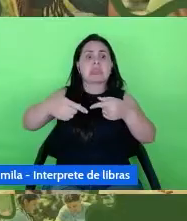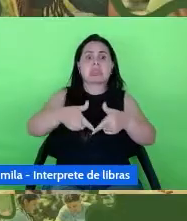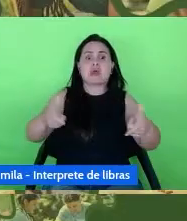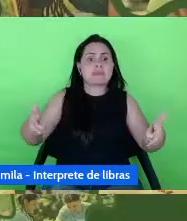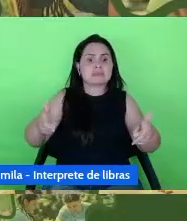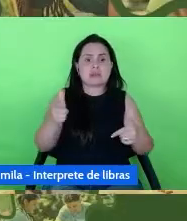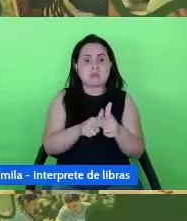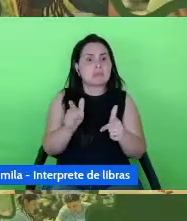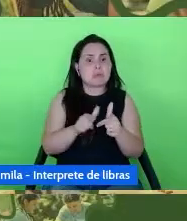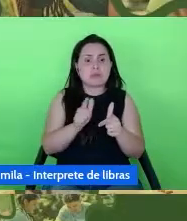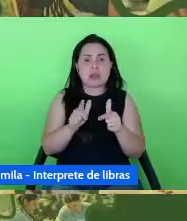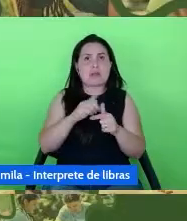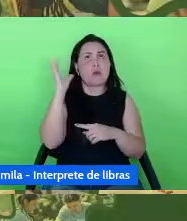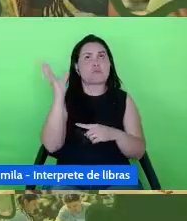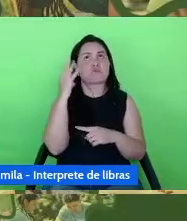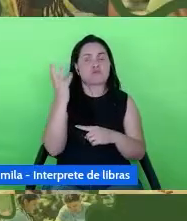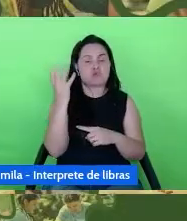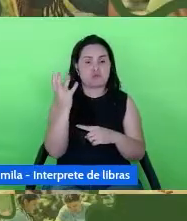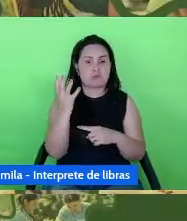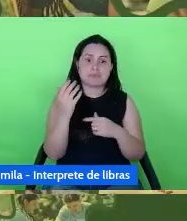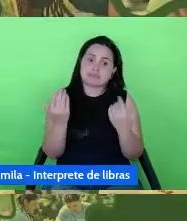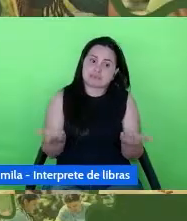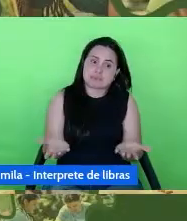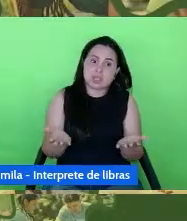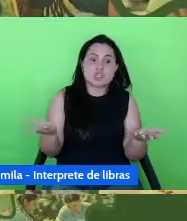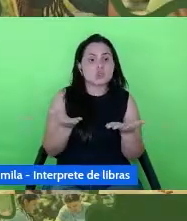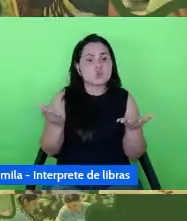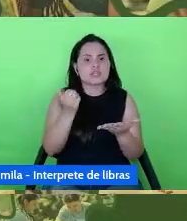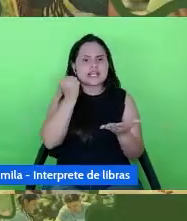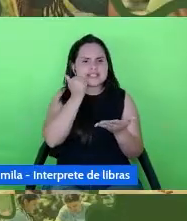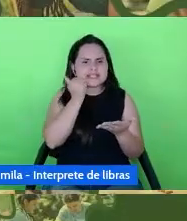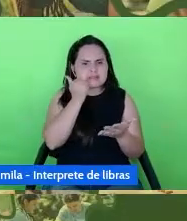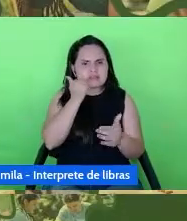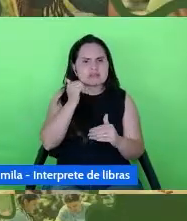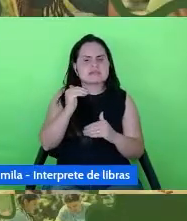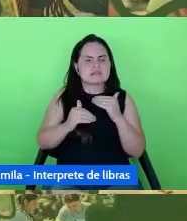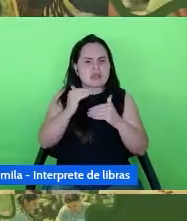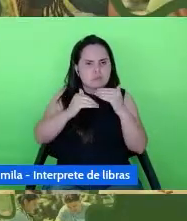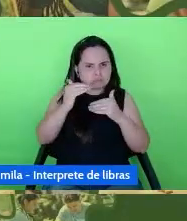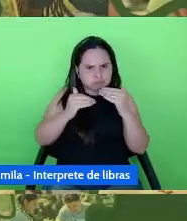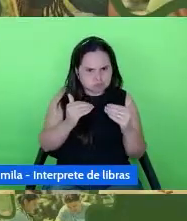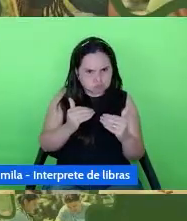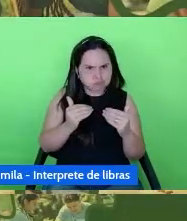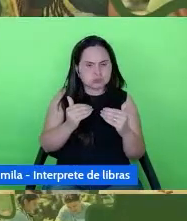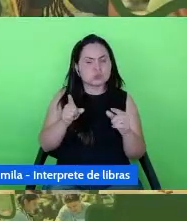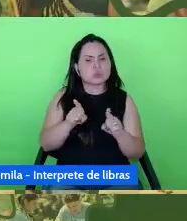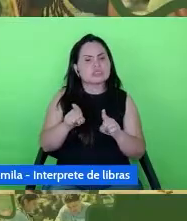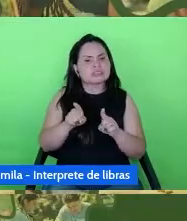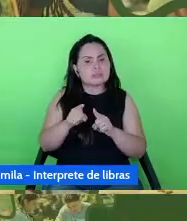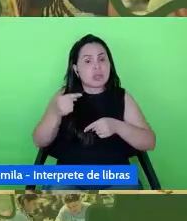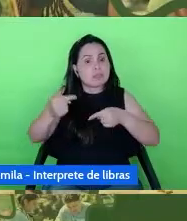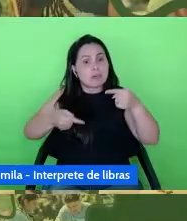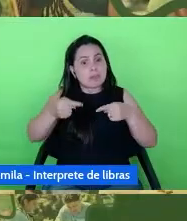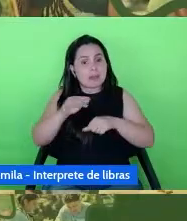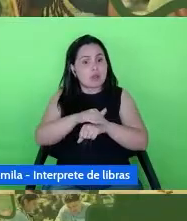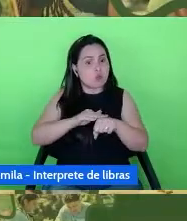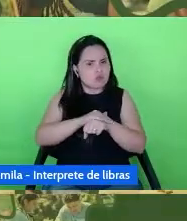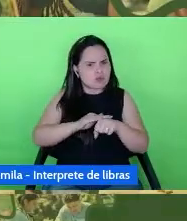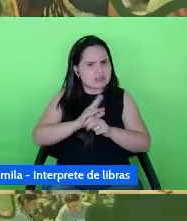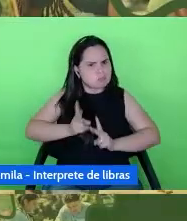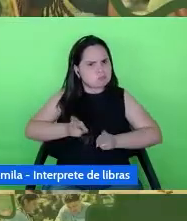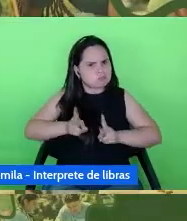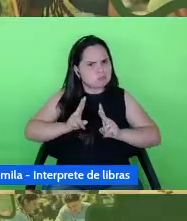problemas climáticos. E hoje, apesar da ciência ter avançado, da gente ter debates científicos consistentes mostrando